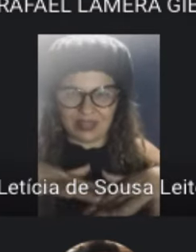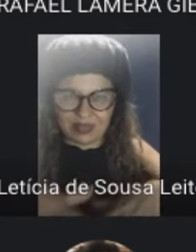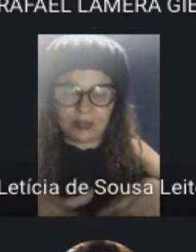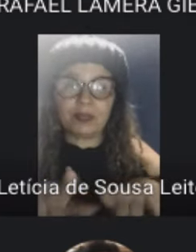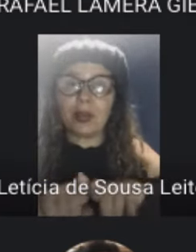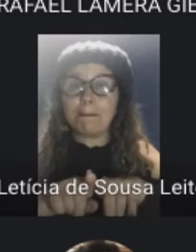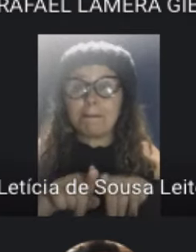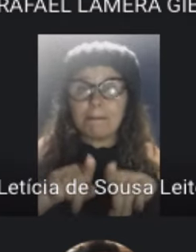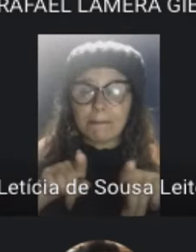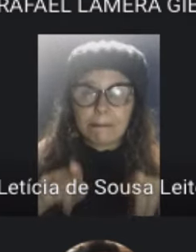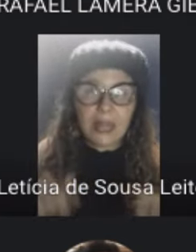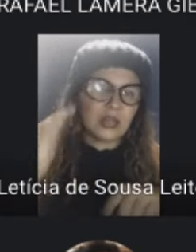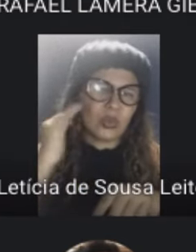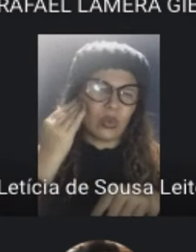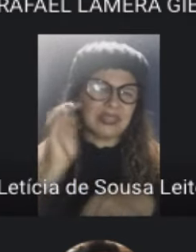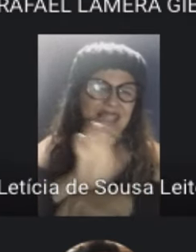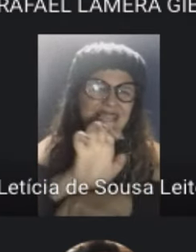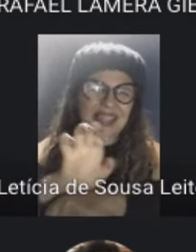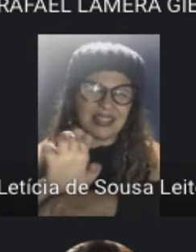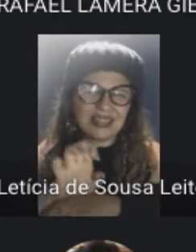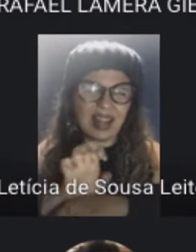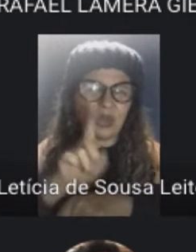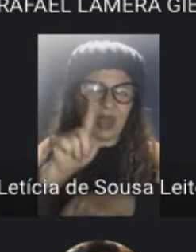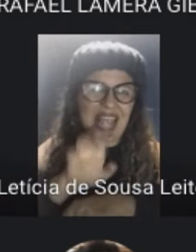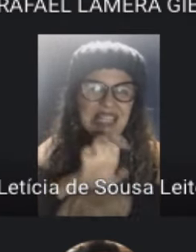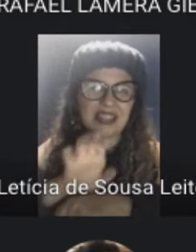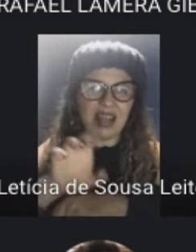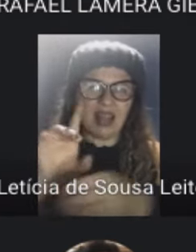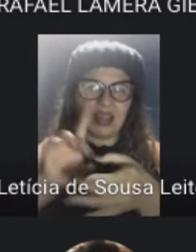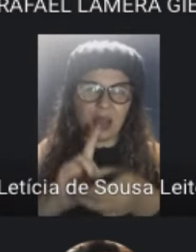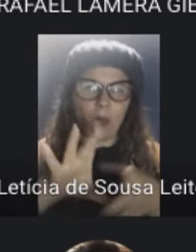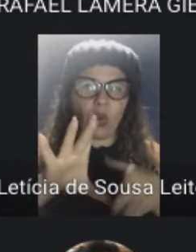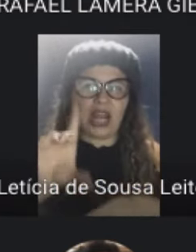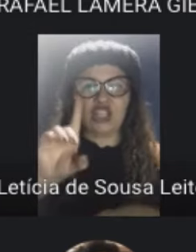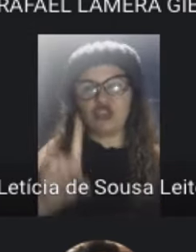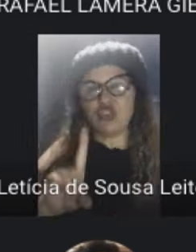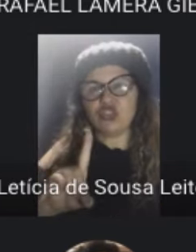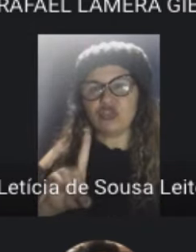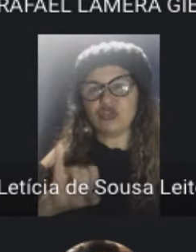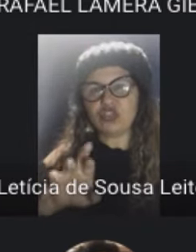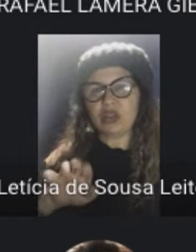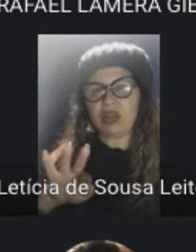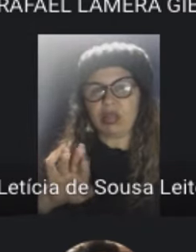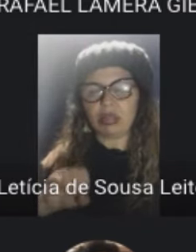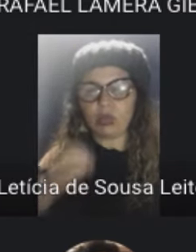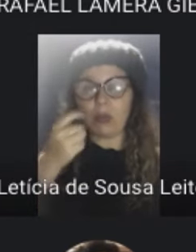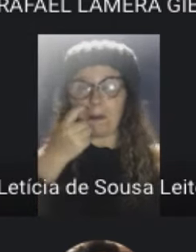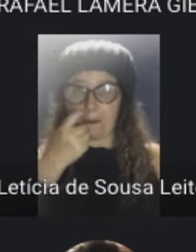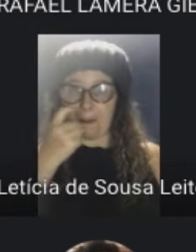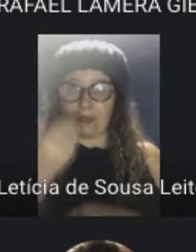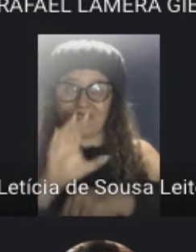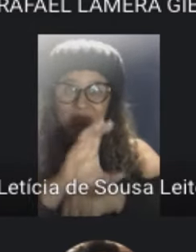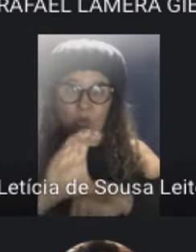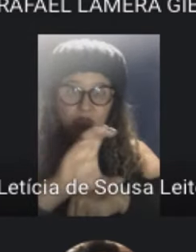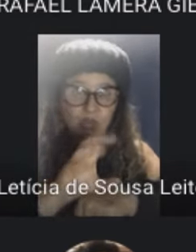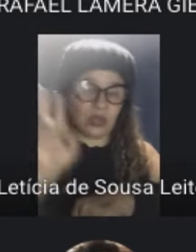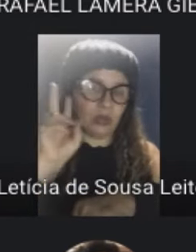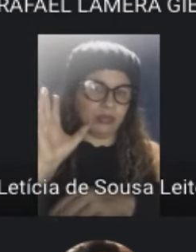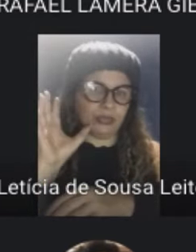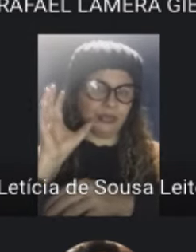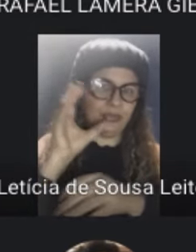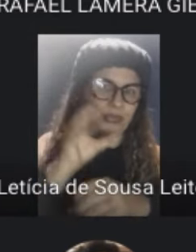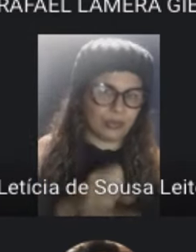gente entende Estado como Estado de direito, Estado democrático de direito, constitucionalmente, historicamente localizado a